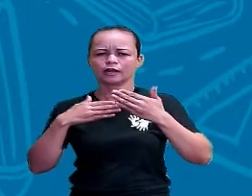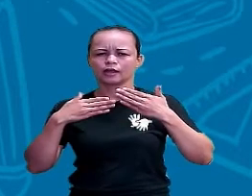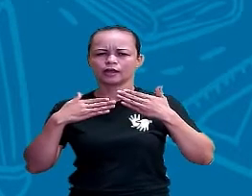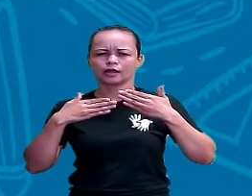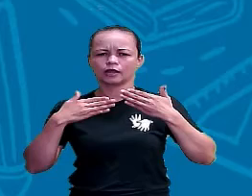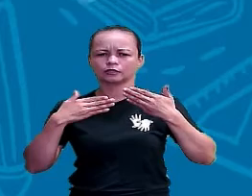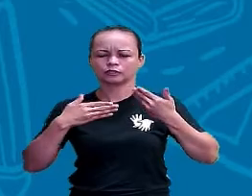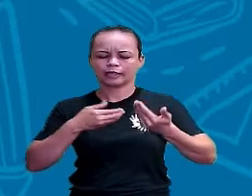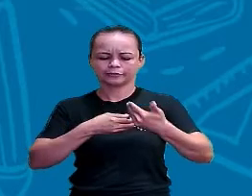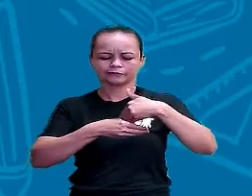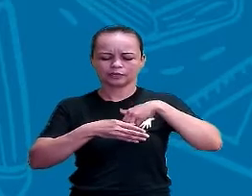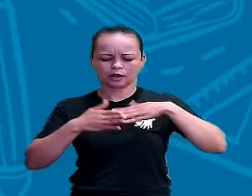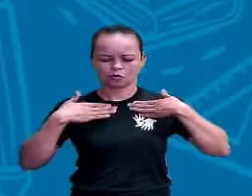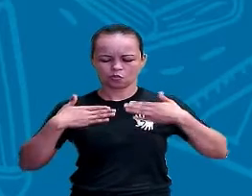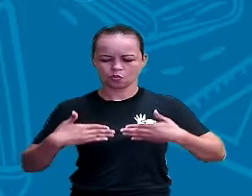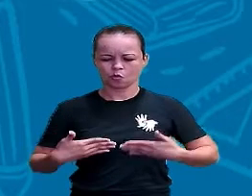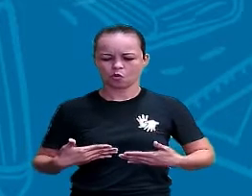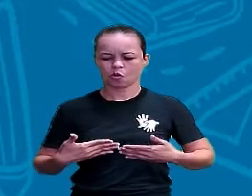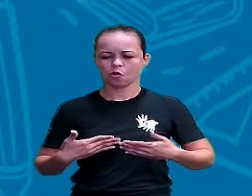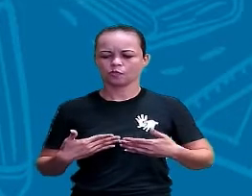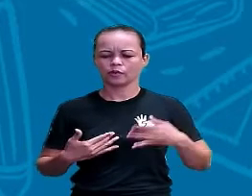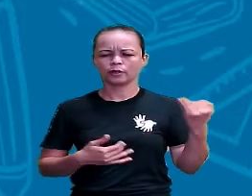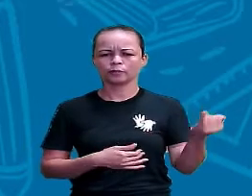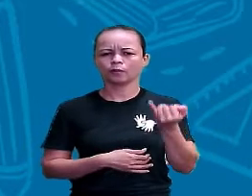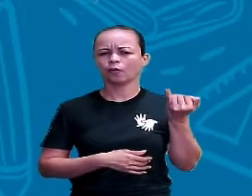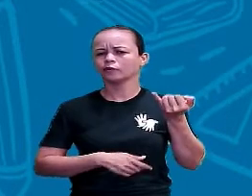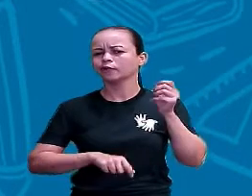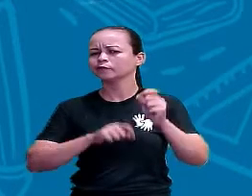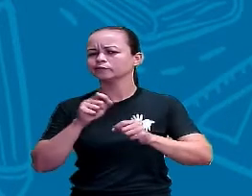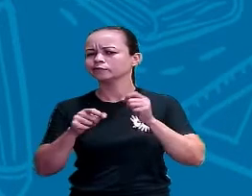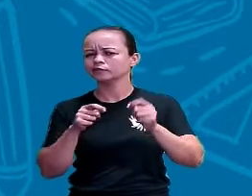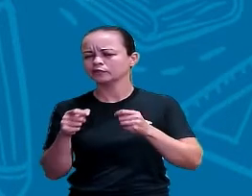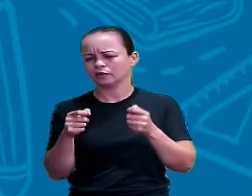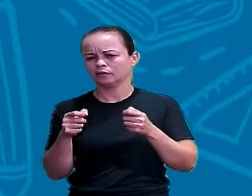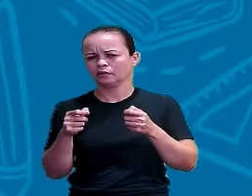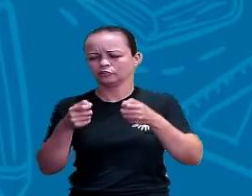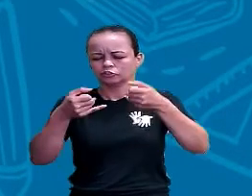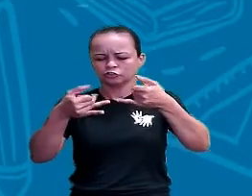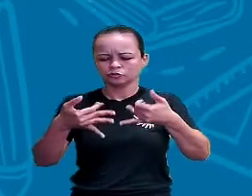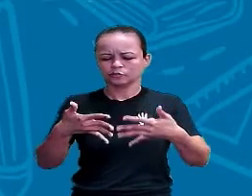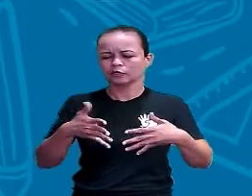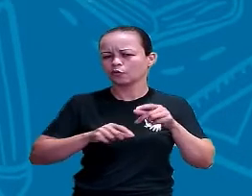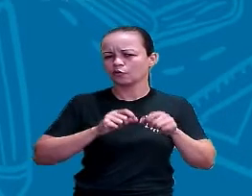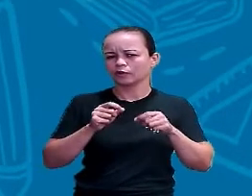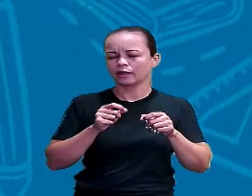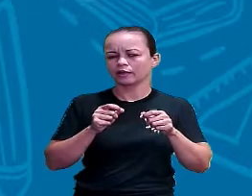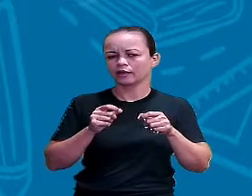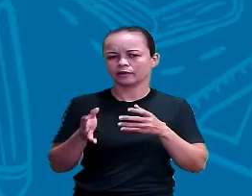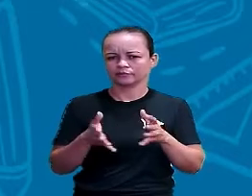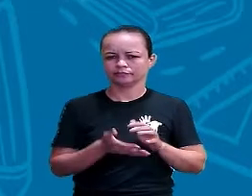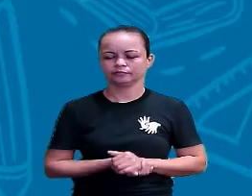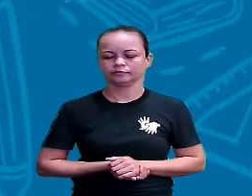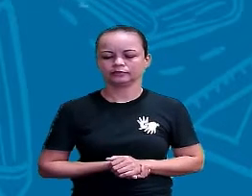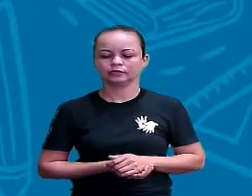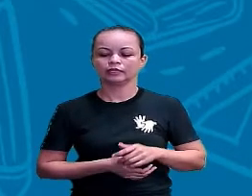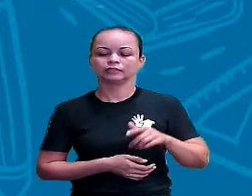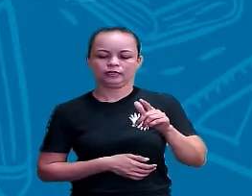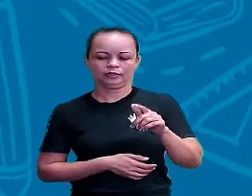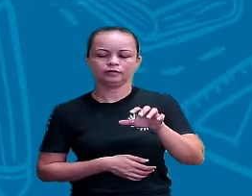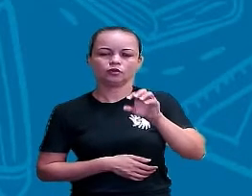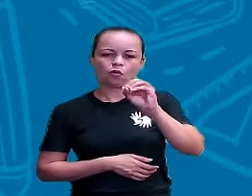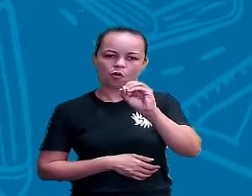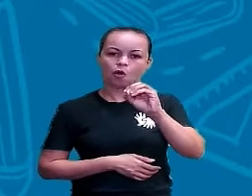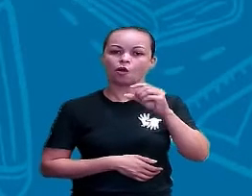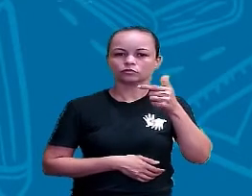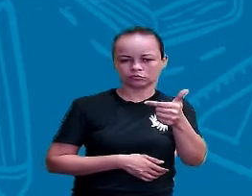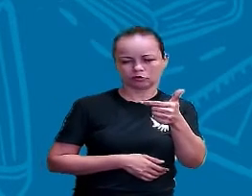ar entra no nosso corpo, ele é rico em quê, gente? Né? Foi o que mais a gente falou ao longo aqui da nossa aula. Ele é rico em gás oxigênio,